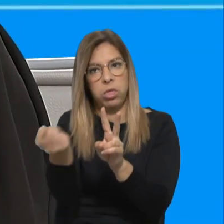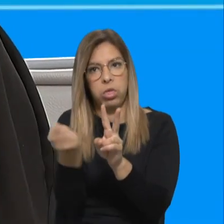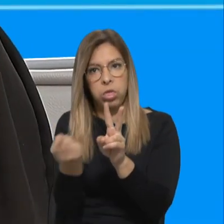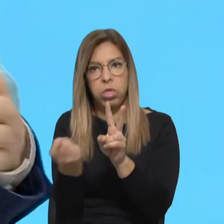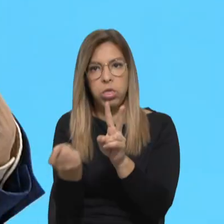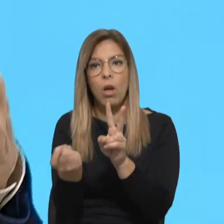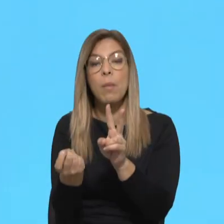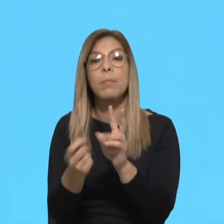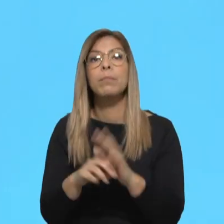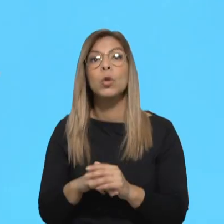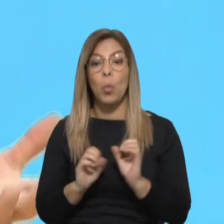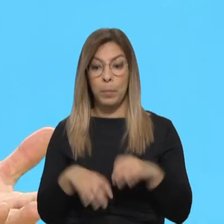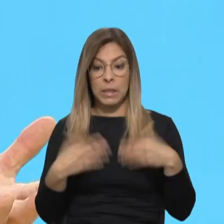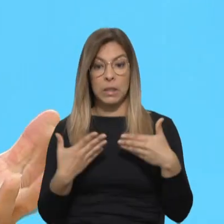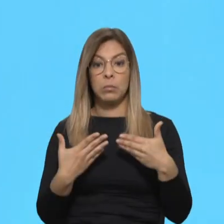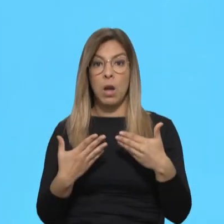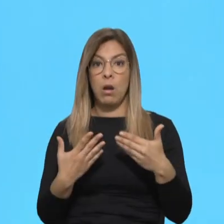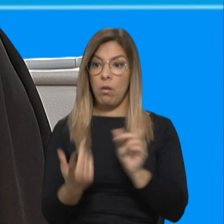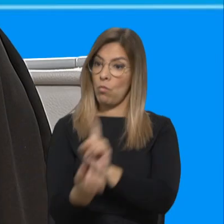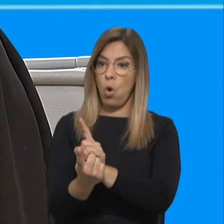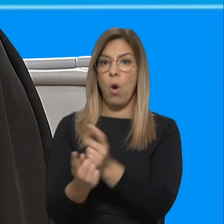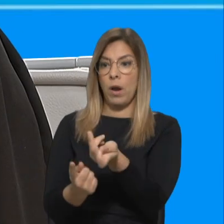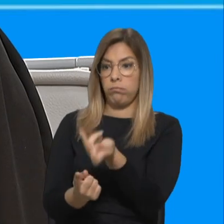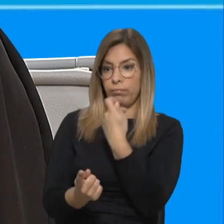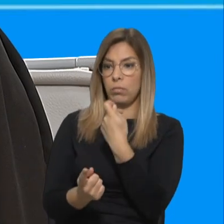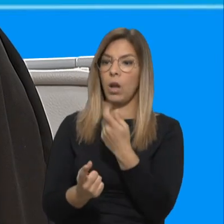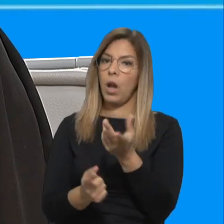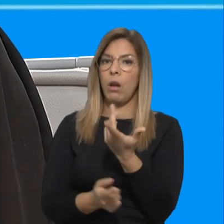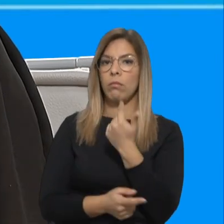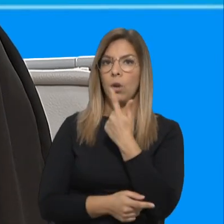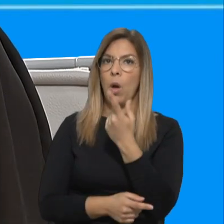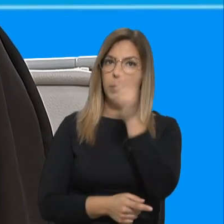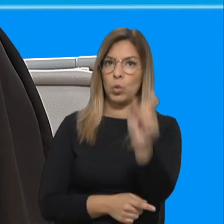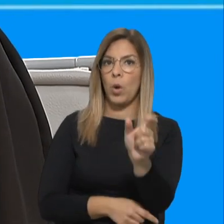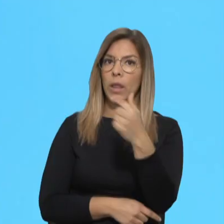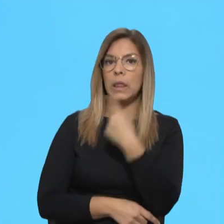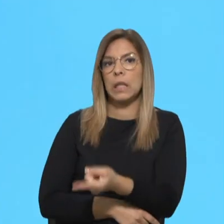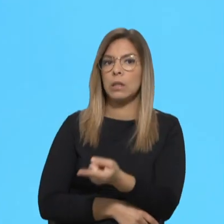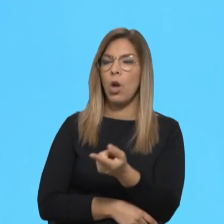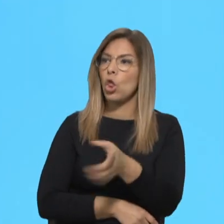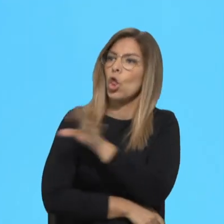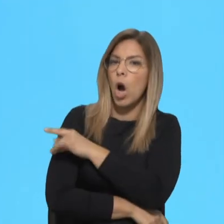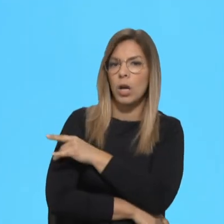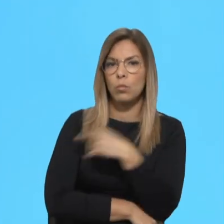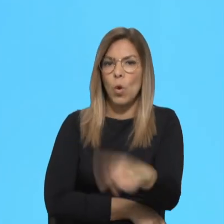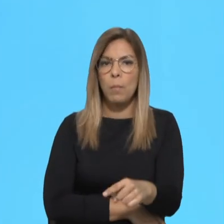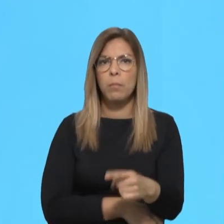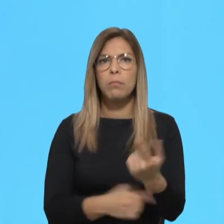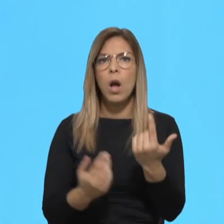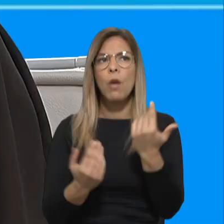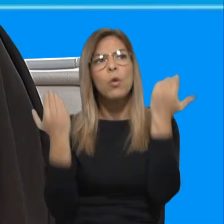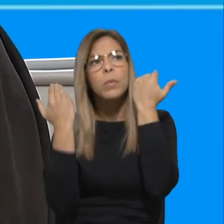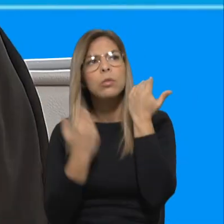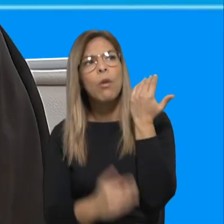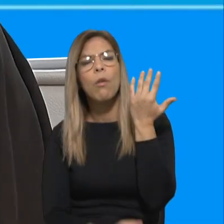no primeiro encontro, então, existiu só essa resposta vaga? Houve um toque? Ou esse toque vem de onde? Ou essa informação vem de onde?